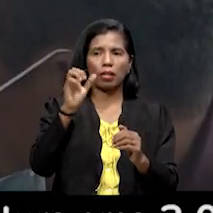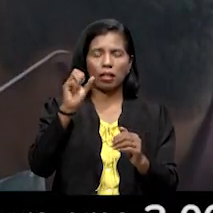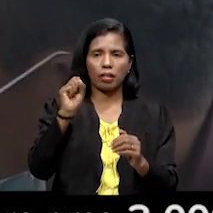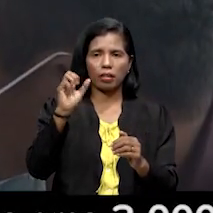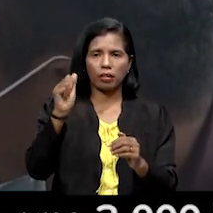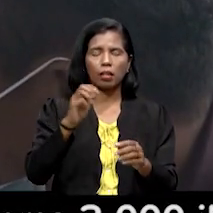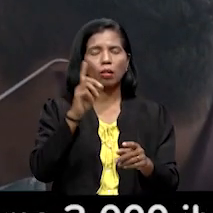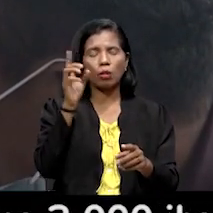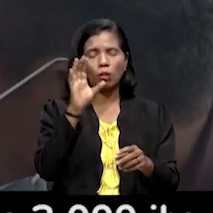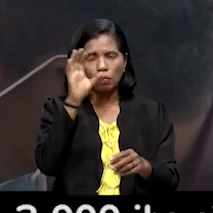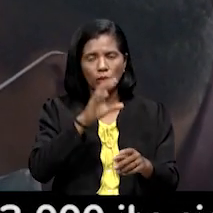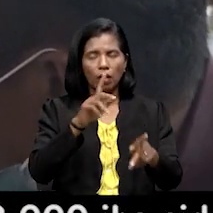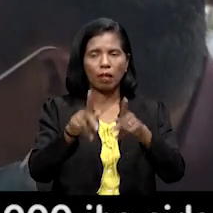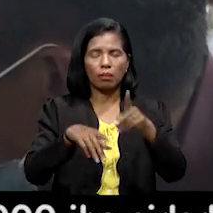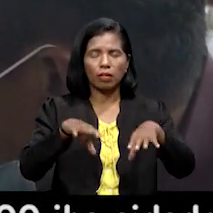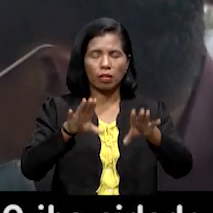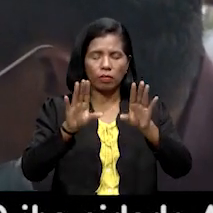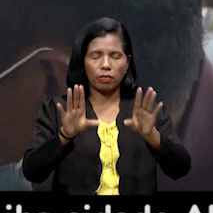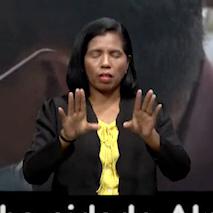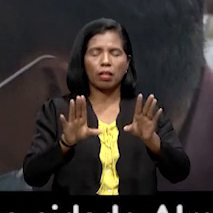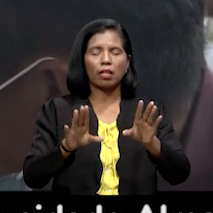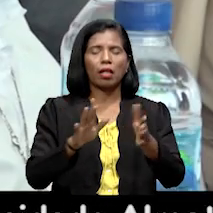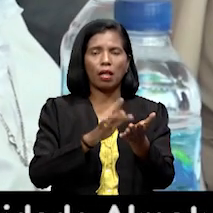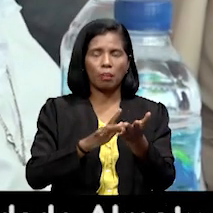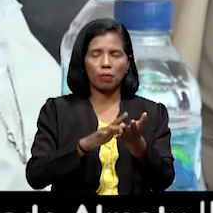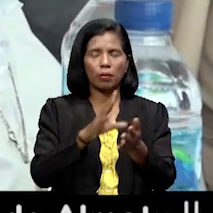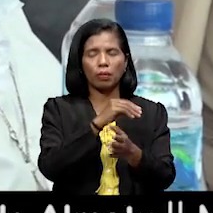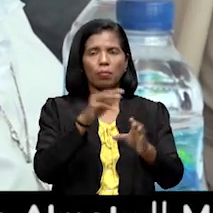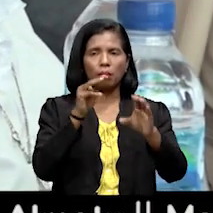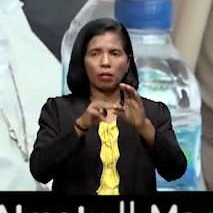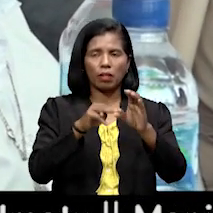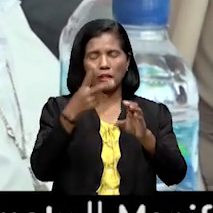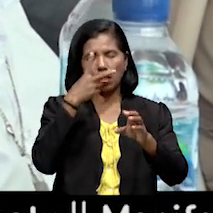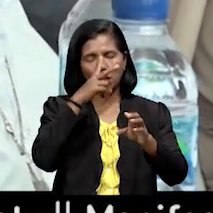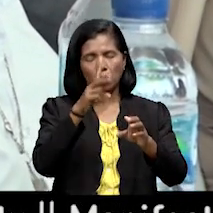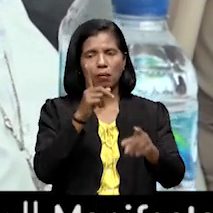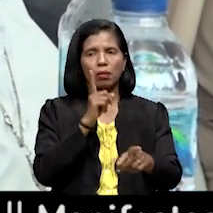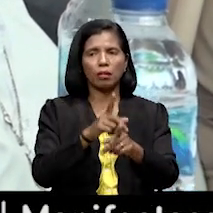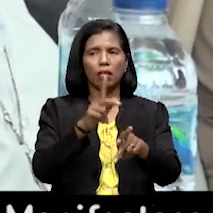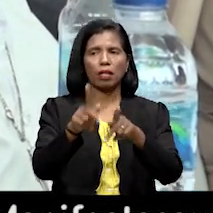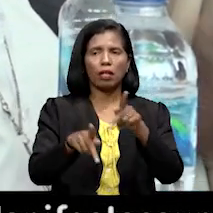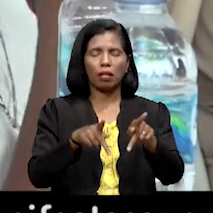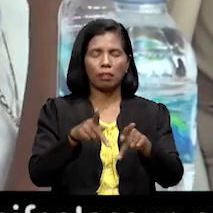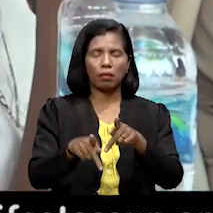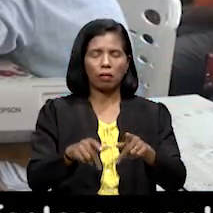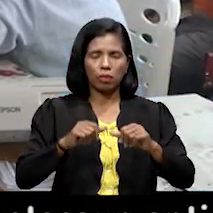siranebe makfaan ai moruk ihe kioske, no mercado, tambahare ba realidade, sidadaun balun makse